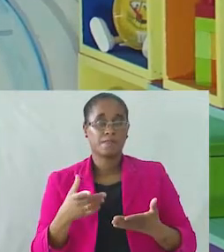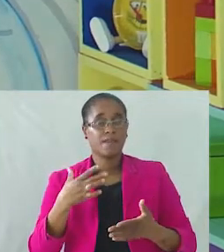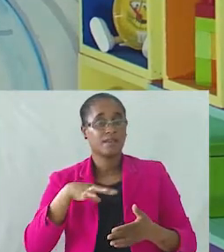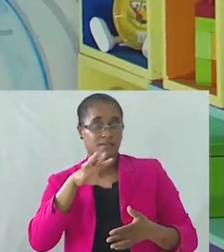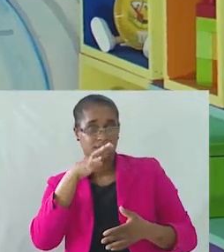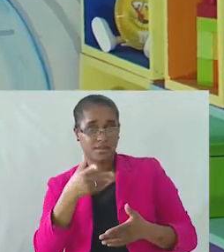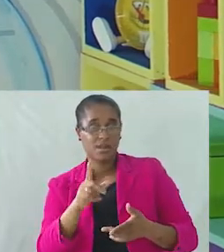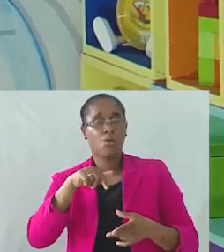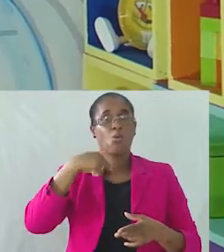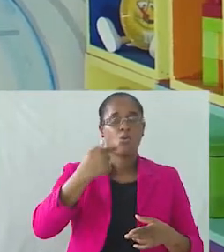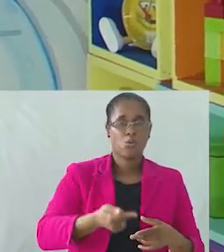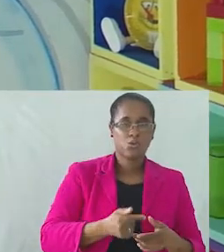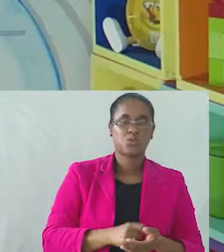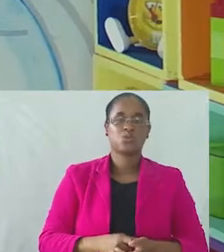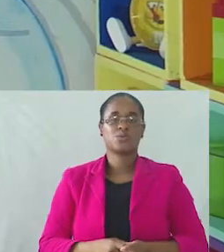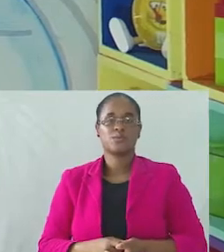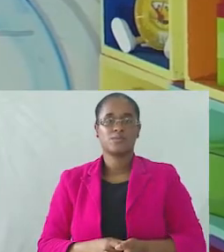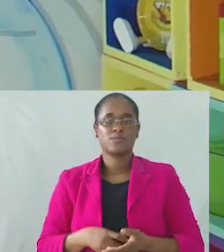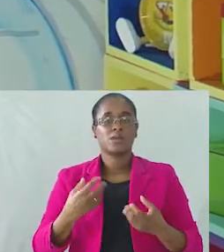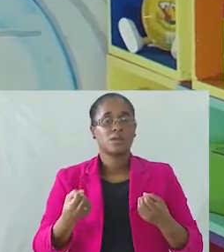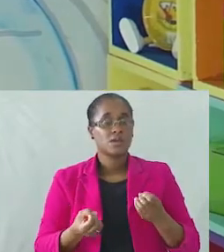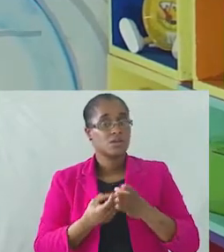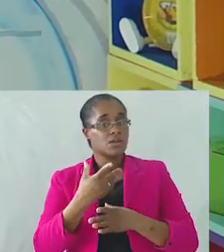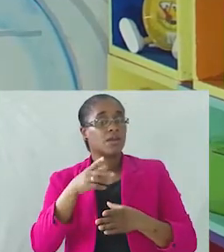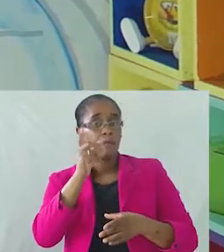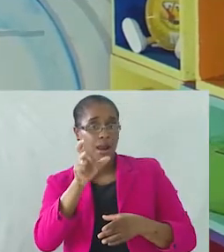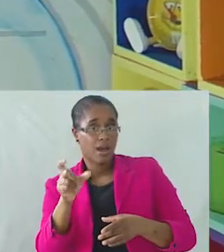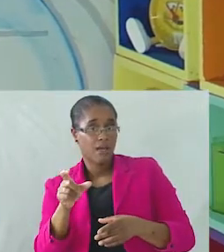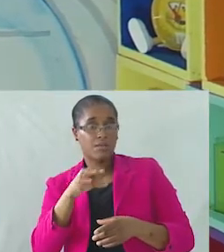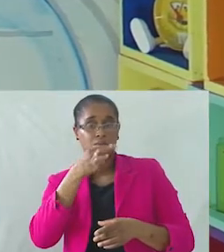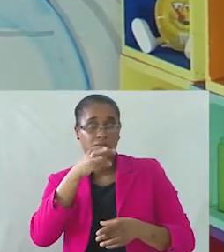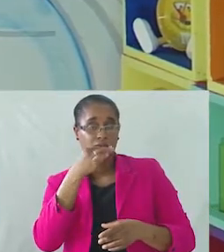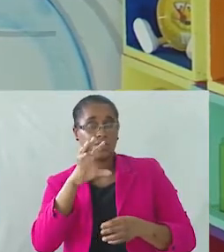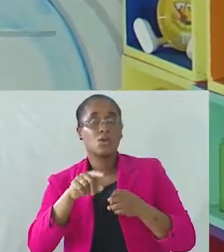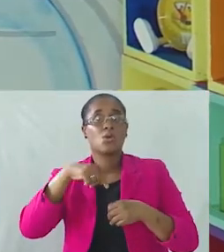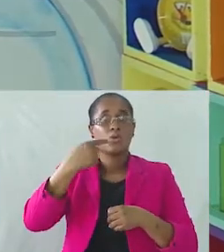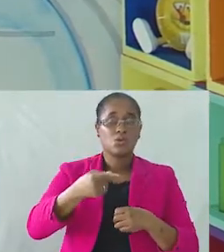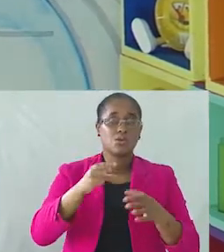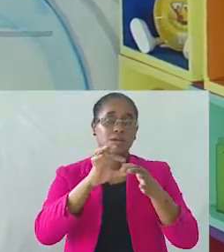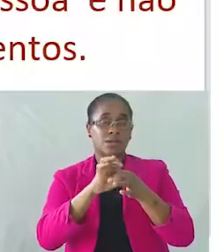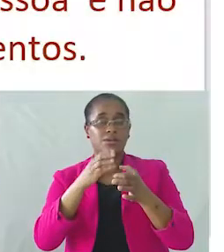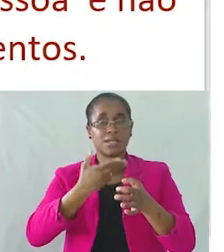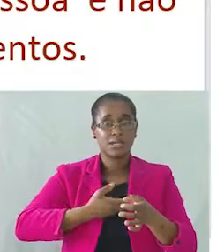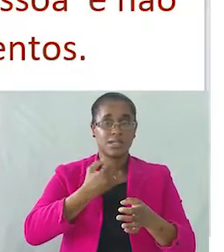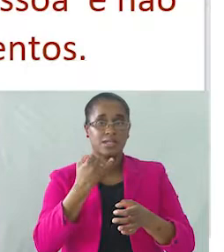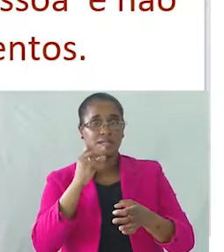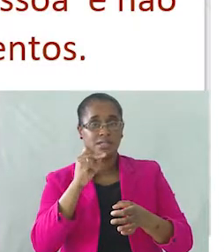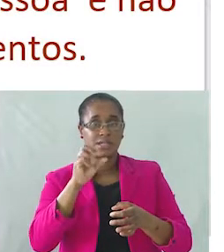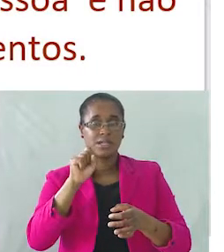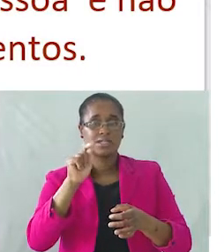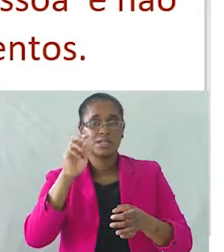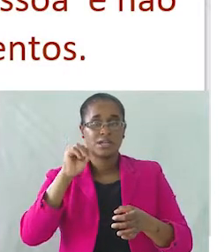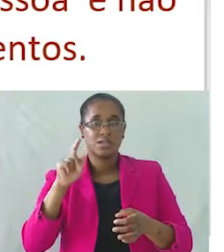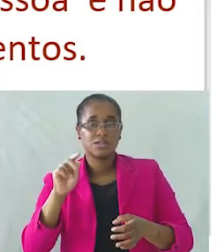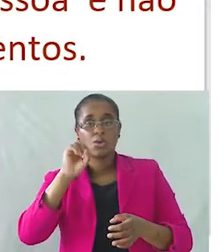significa outro, é outro em relação à diegese ou história. Portanto, ele é outro, então ele